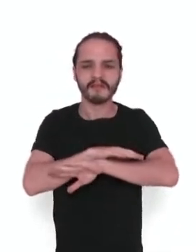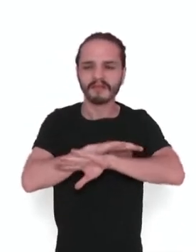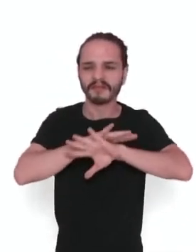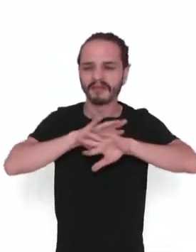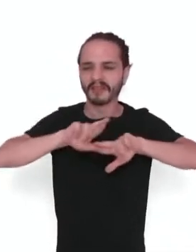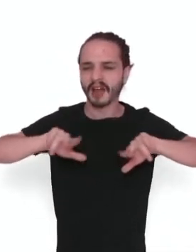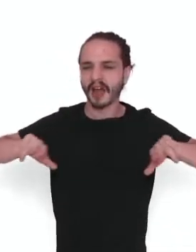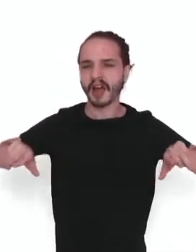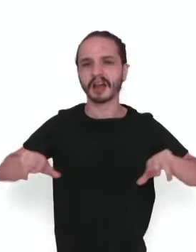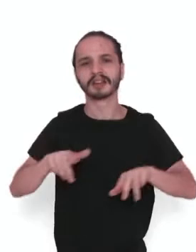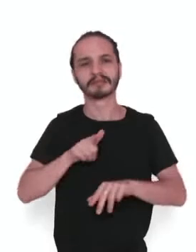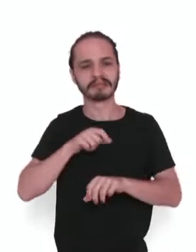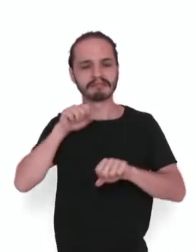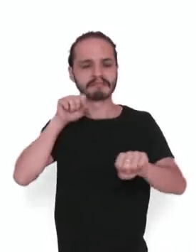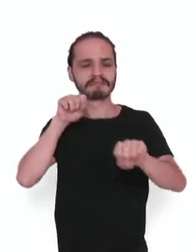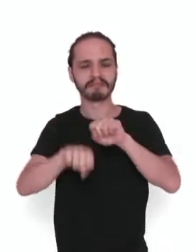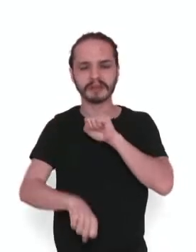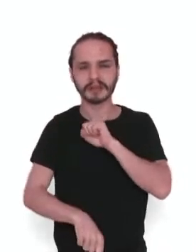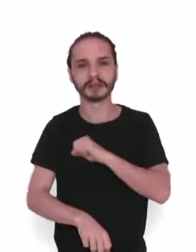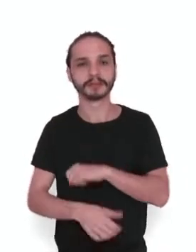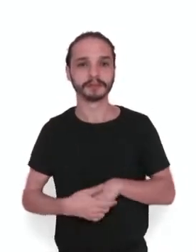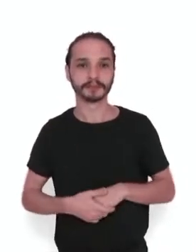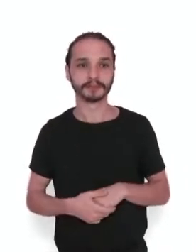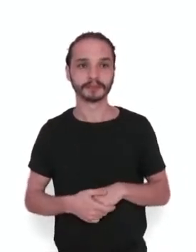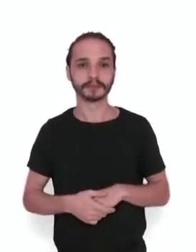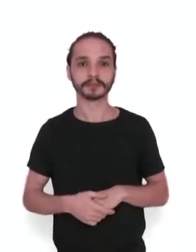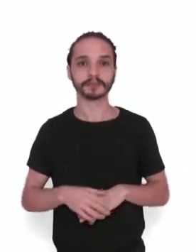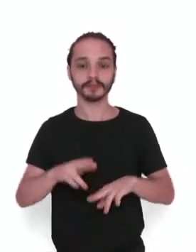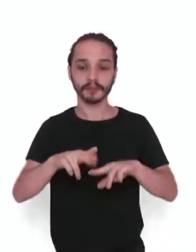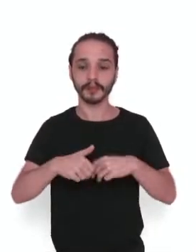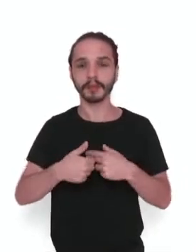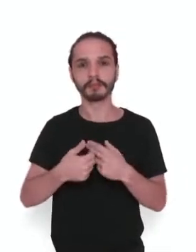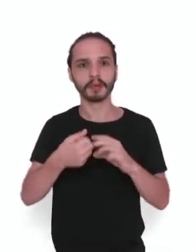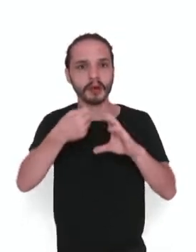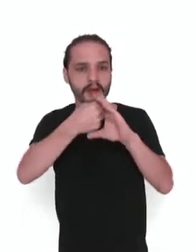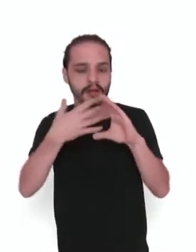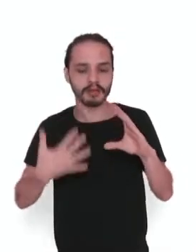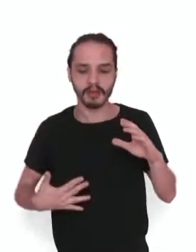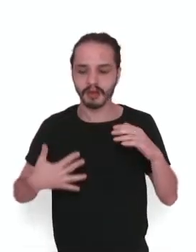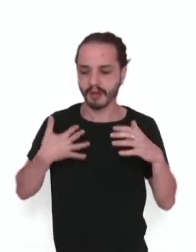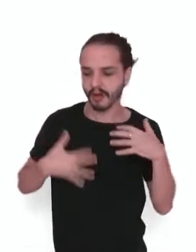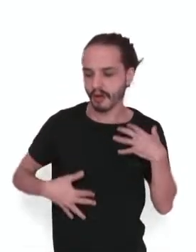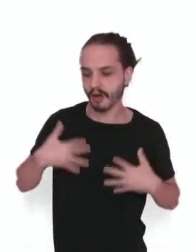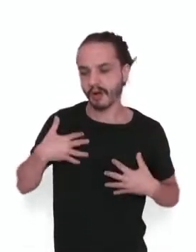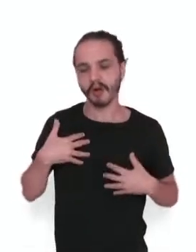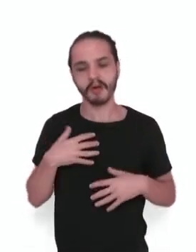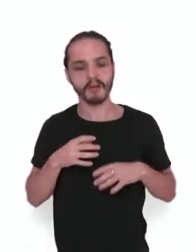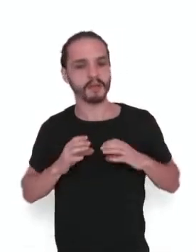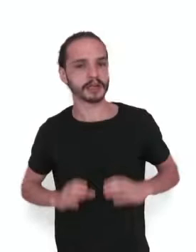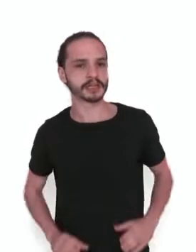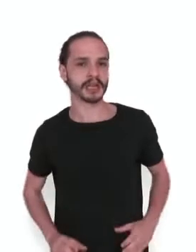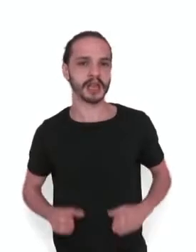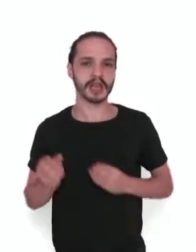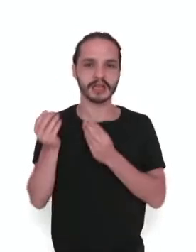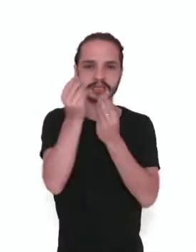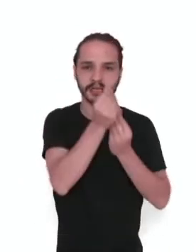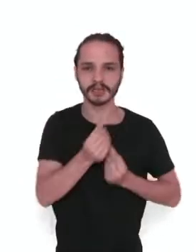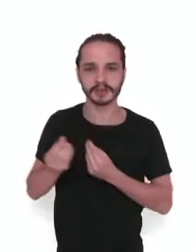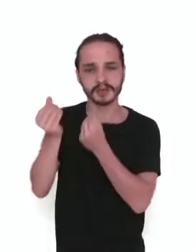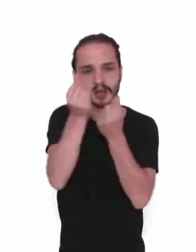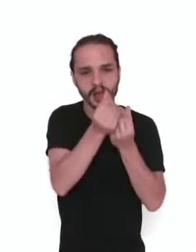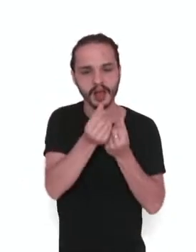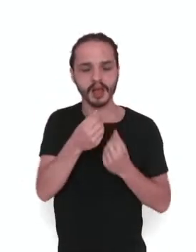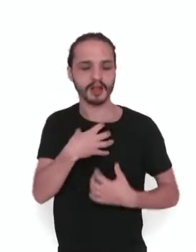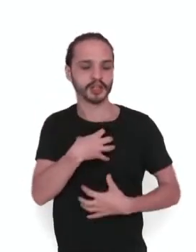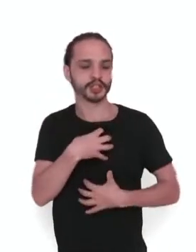variados quadros de agressão, com base em suas características físicas, seus hábitos, sua sexualidade e sua maneira de